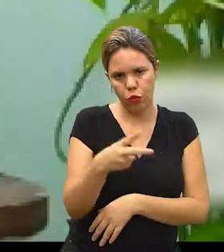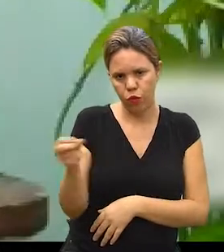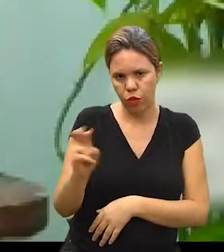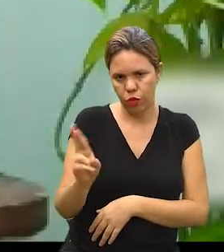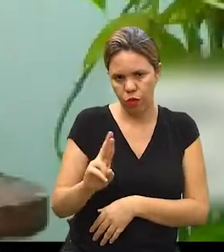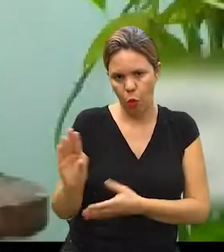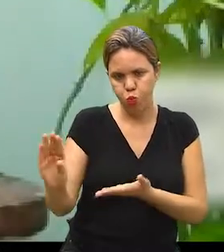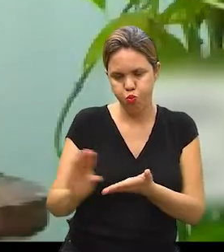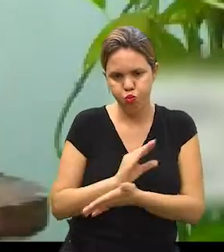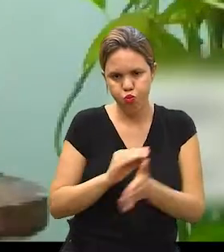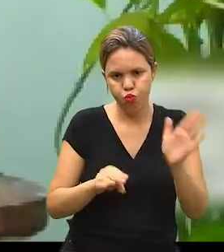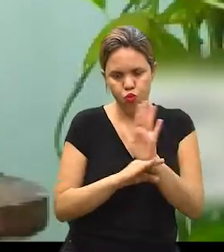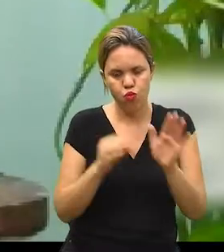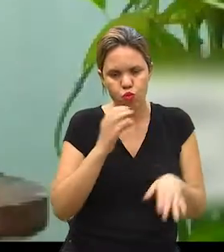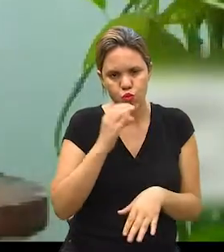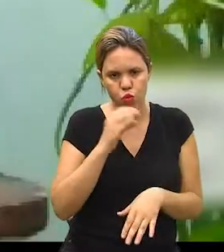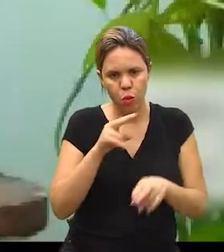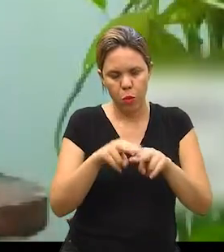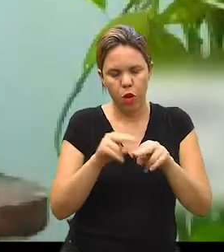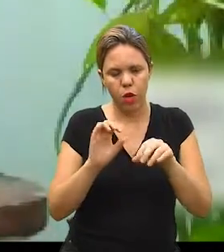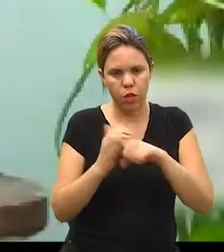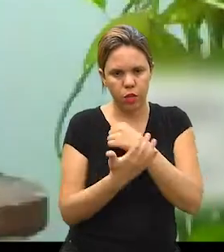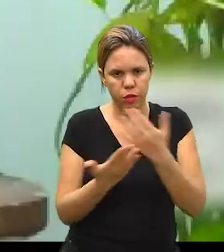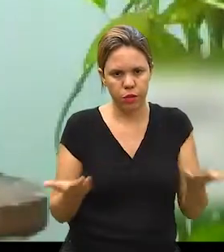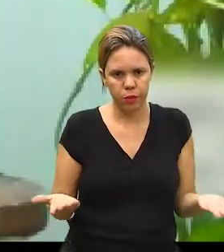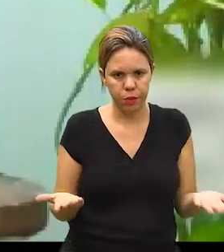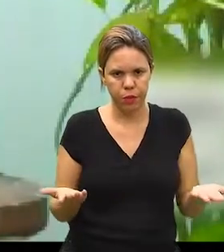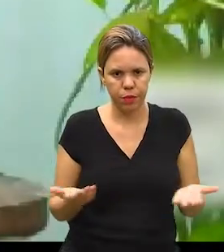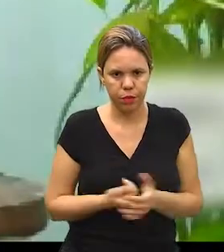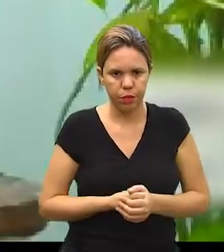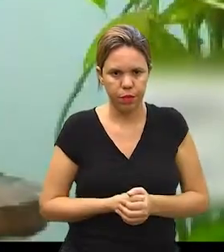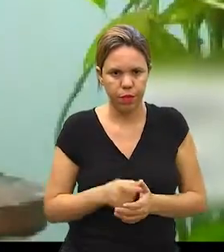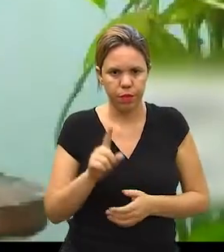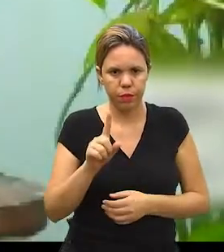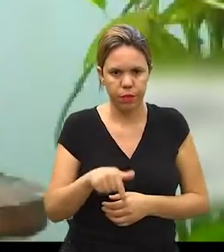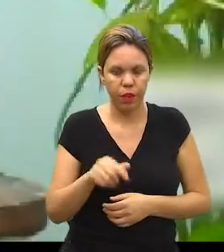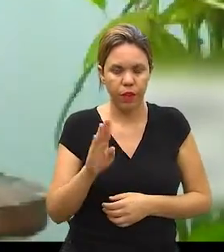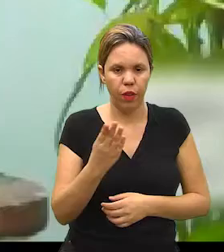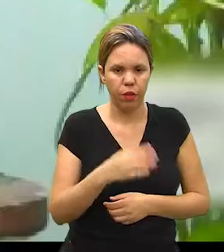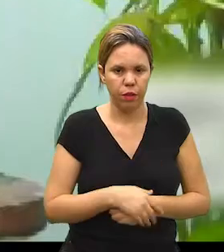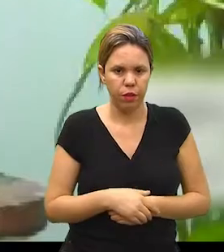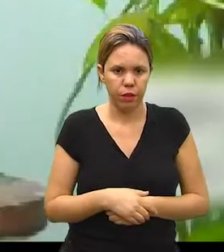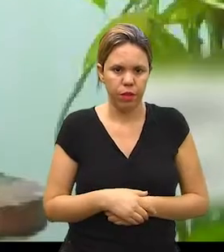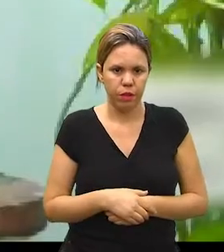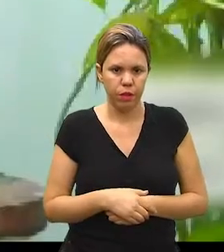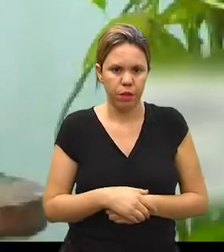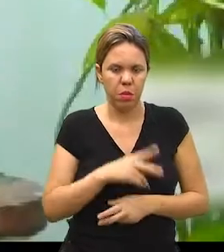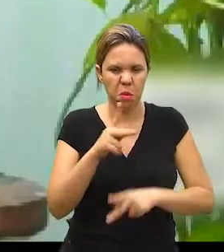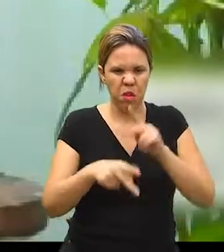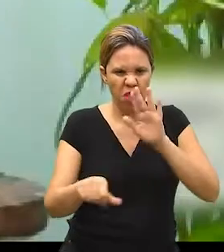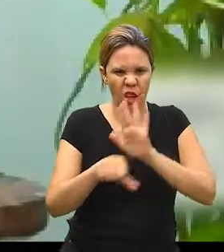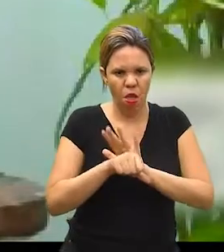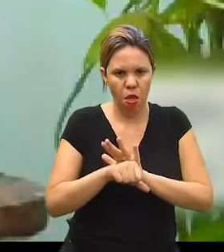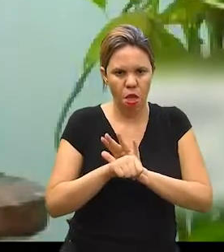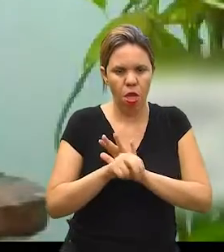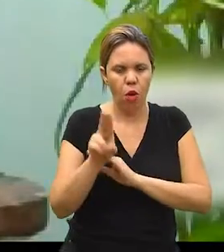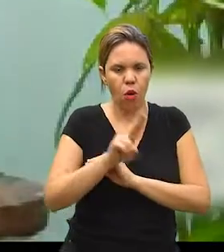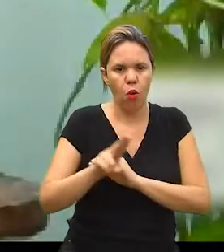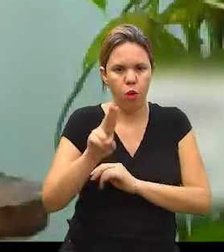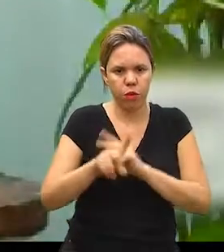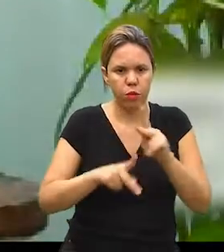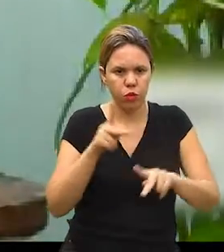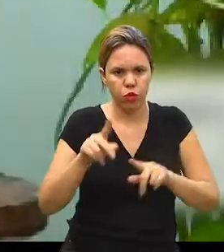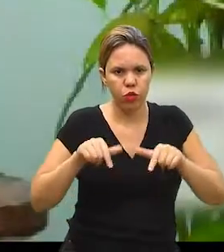auxílio emergencial por conta do coronavírus. Isso é falso. Criminosos usaram como isca